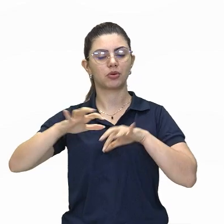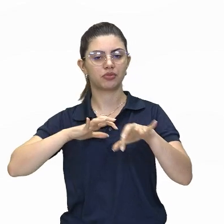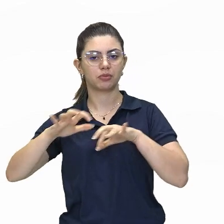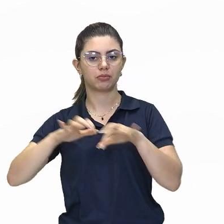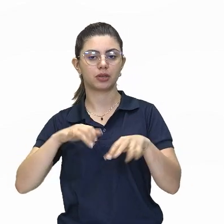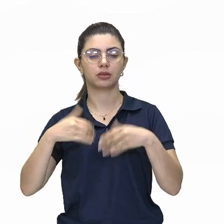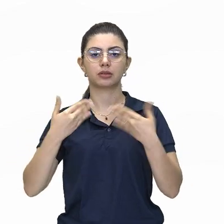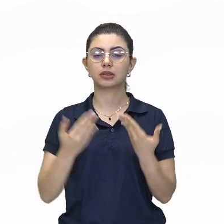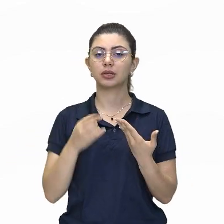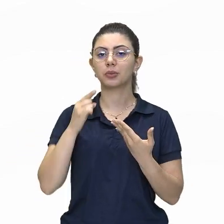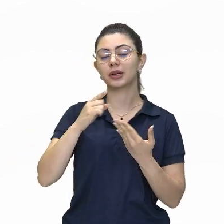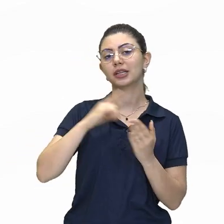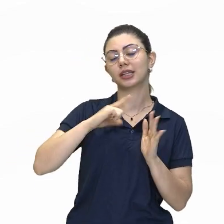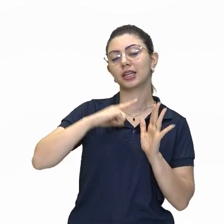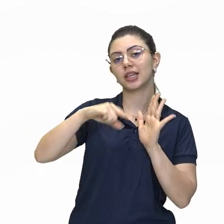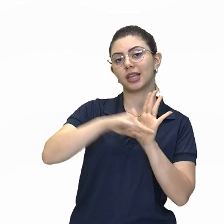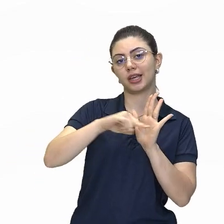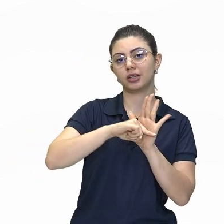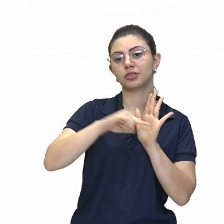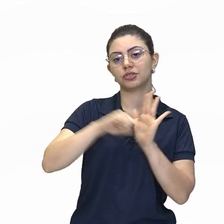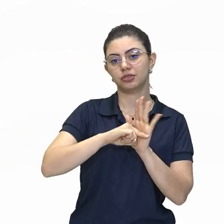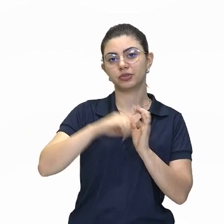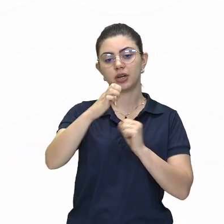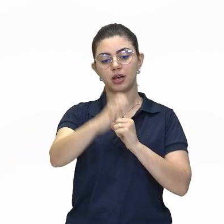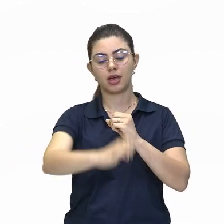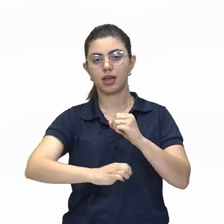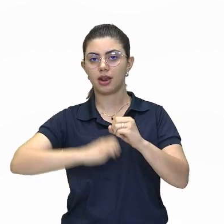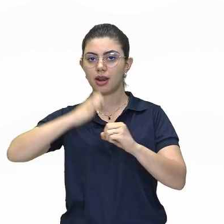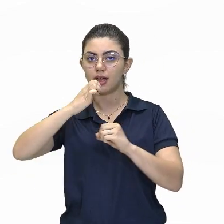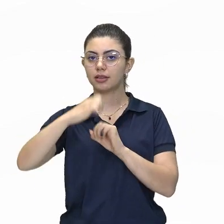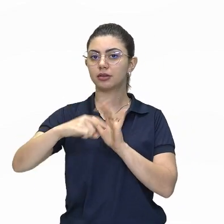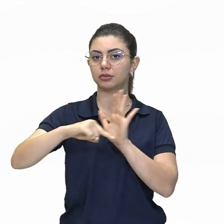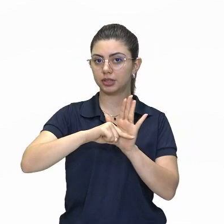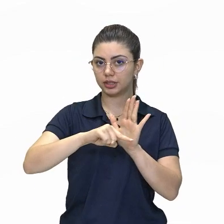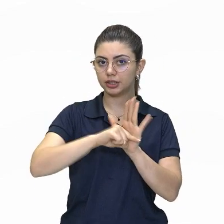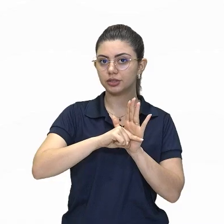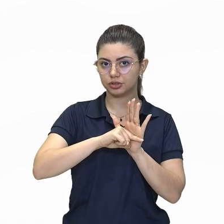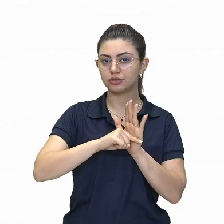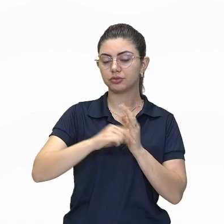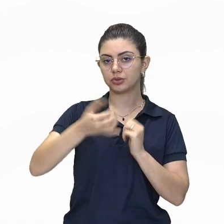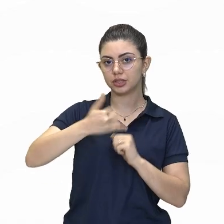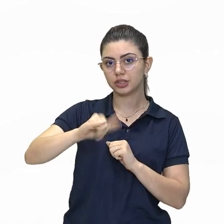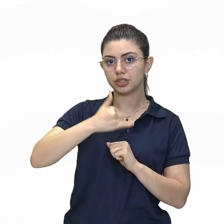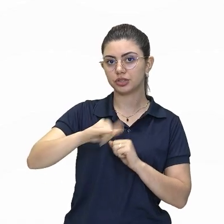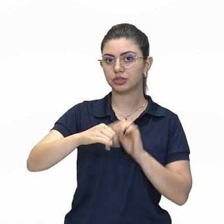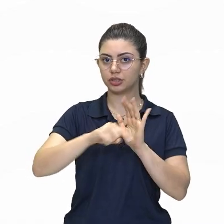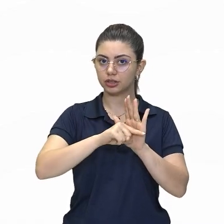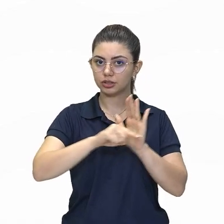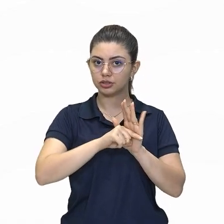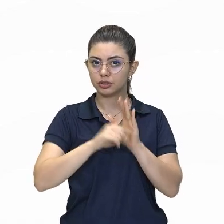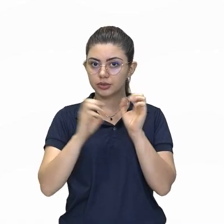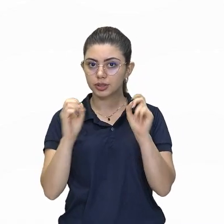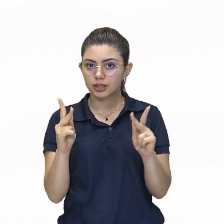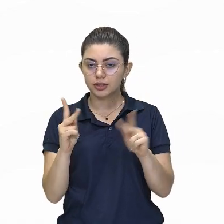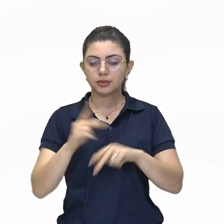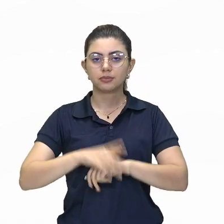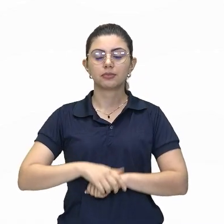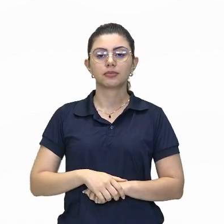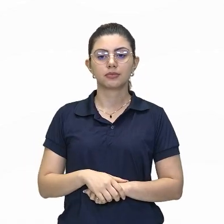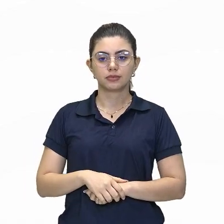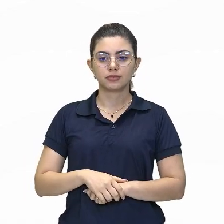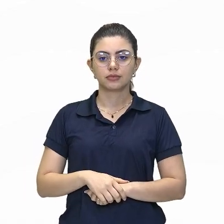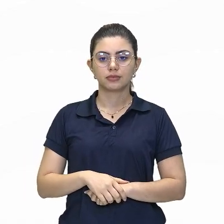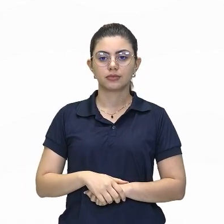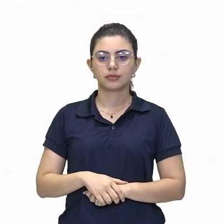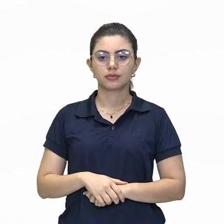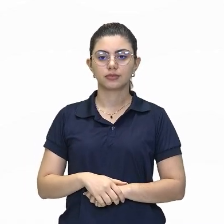carga negativa. Foi atribuído, então, ao elétron essa carga que é negativa. Nós